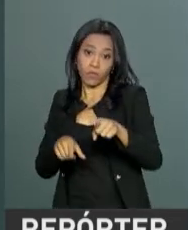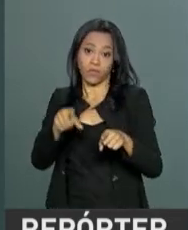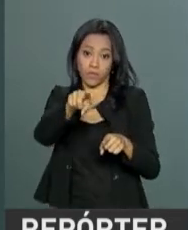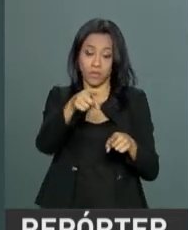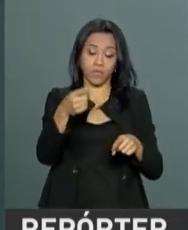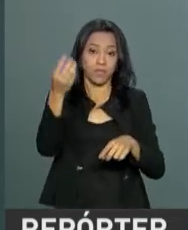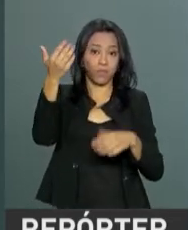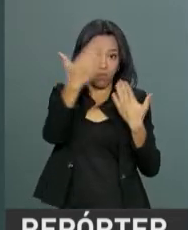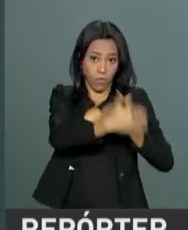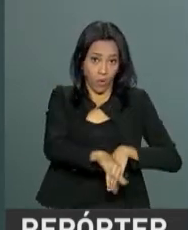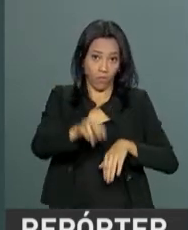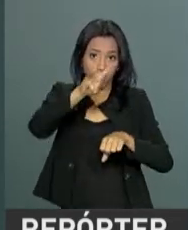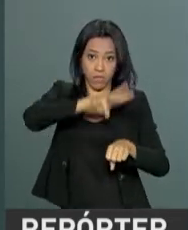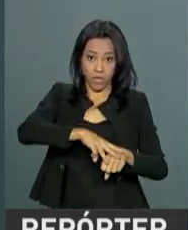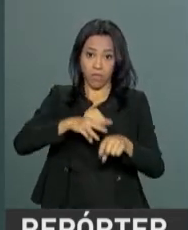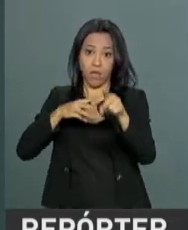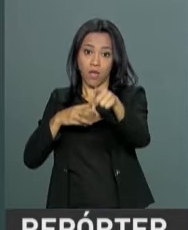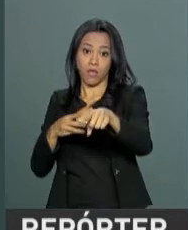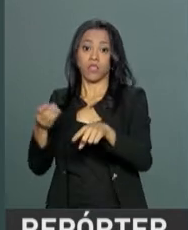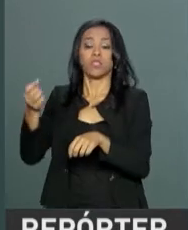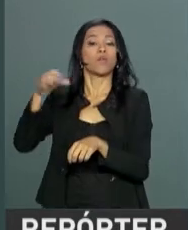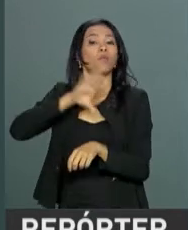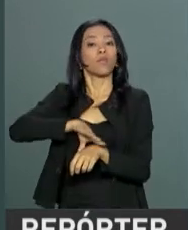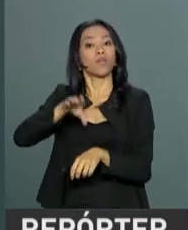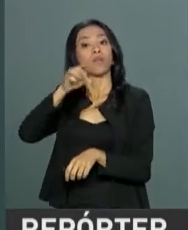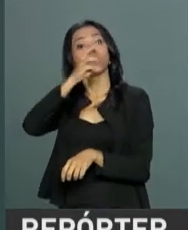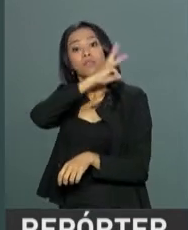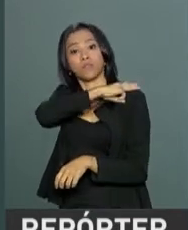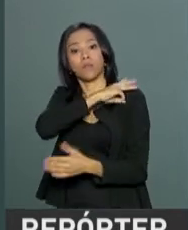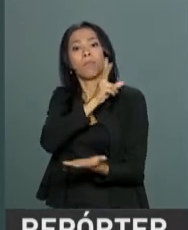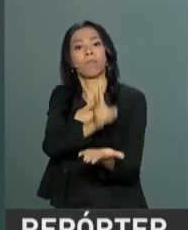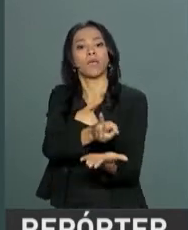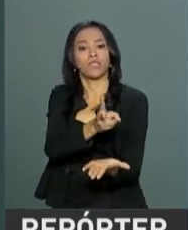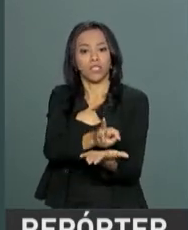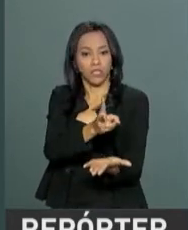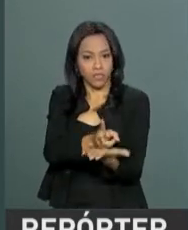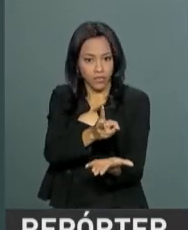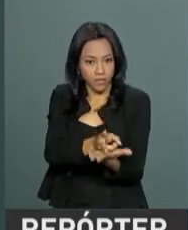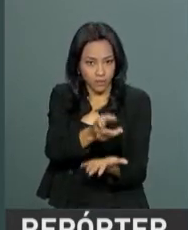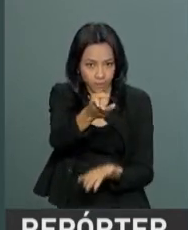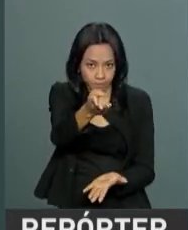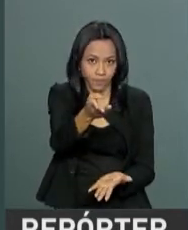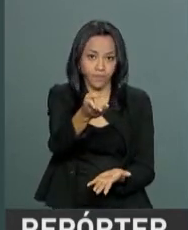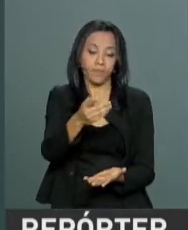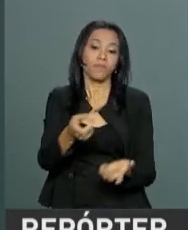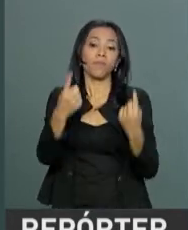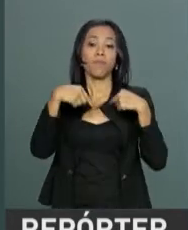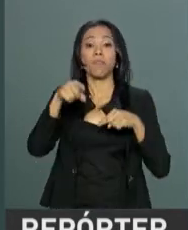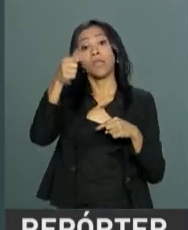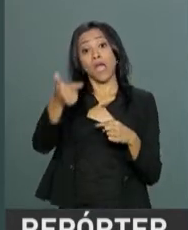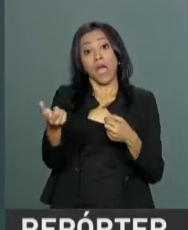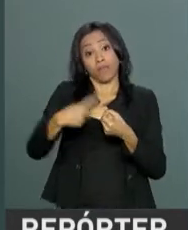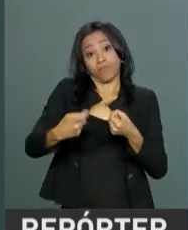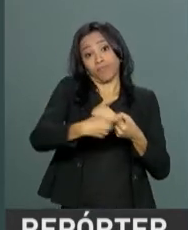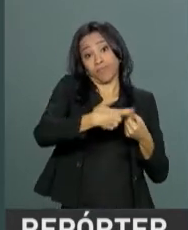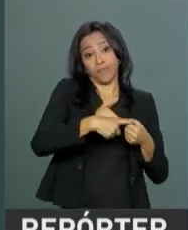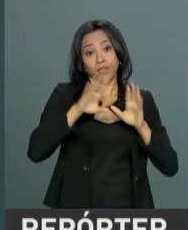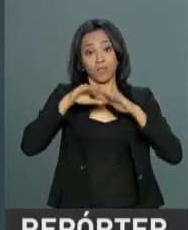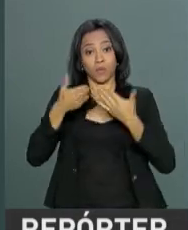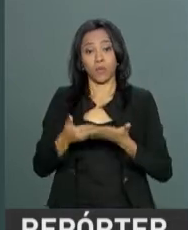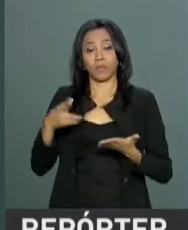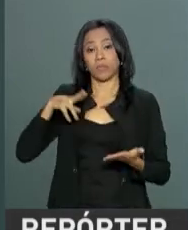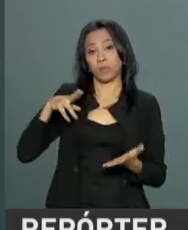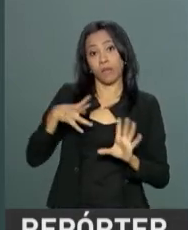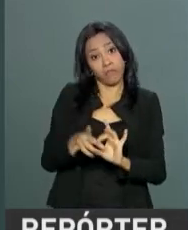e 3º ano do ensino médio foram mantidas a adesão de escolas particulares aos a hebe